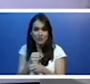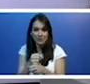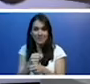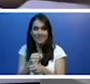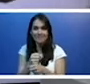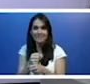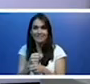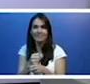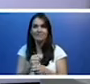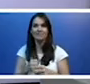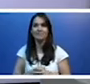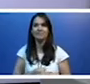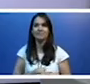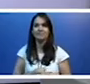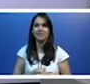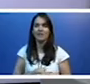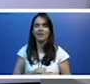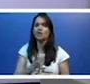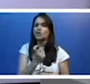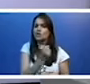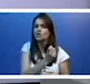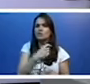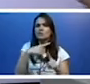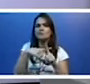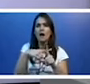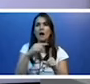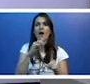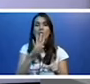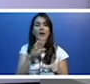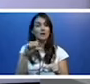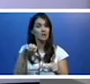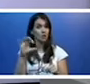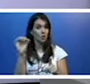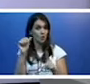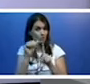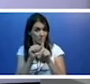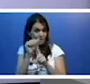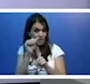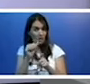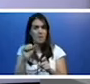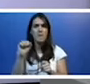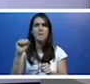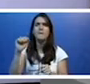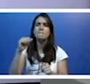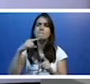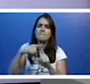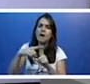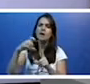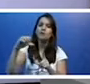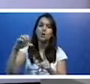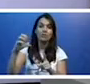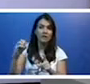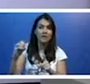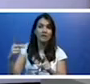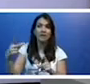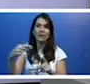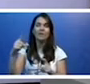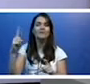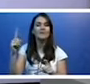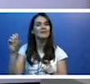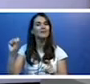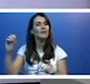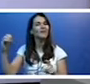49° com 90 graus que esse ângulo de 90 vai dar sempre e 180 graus um triângulo